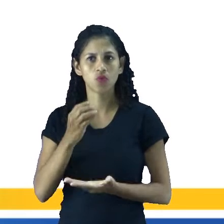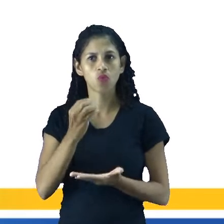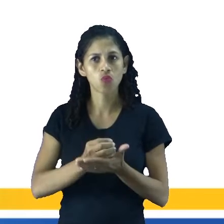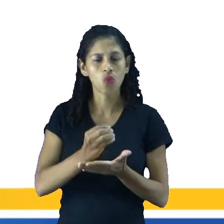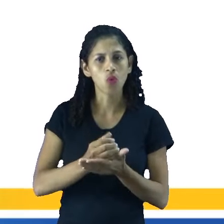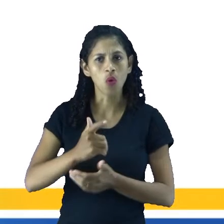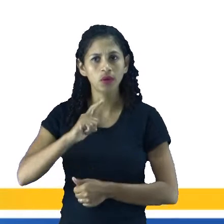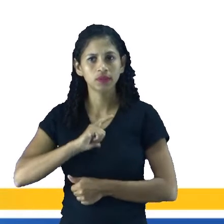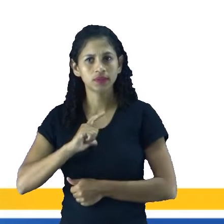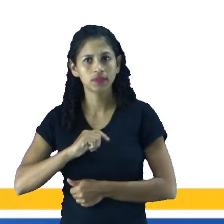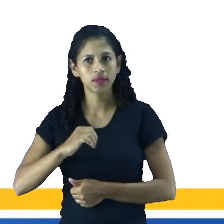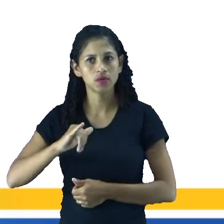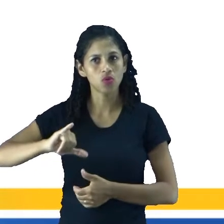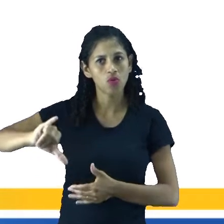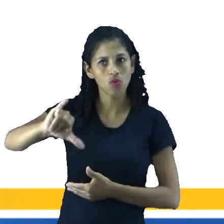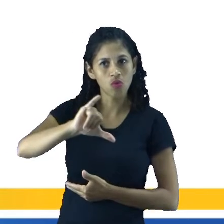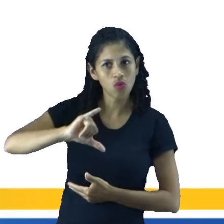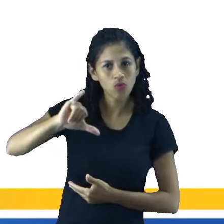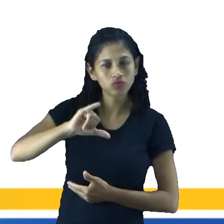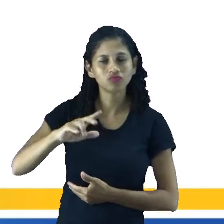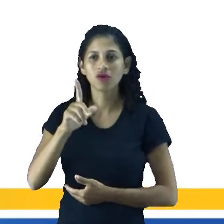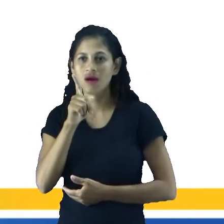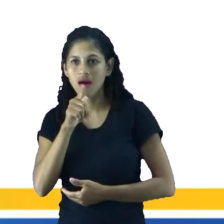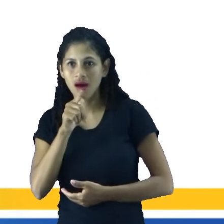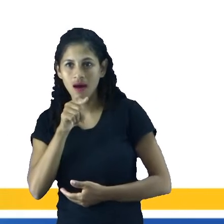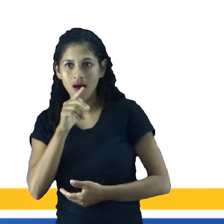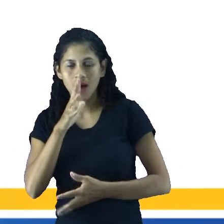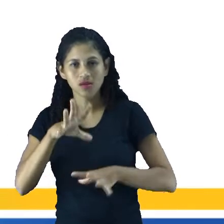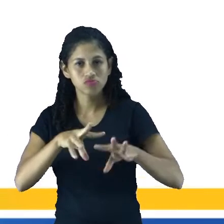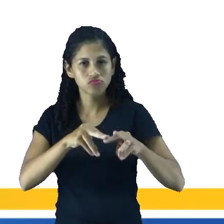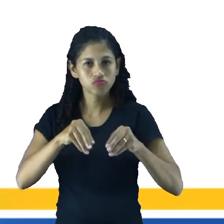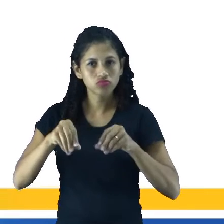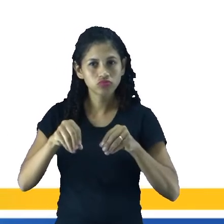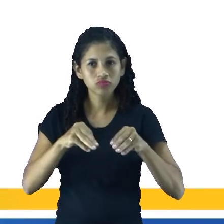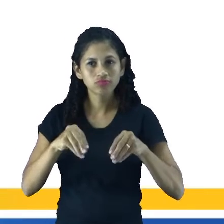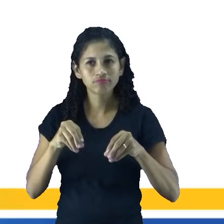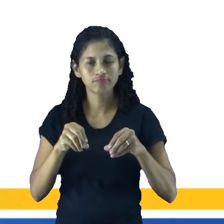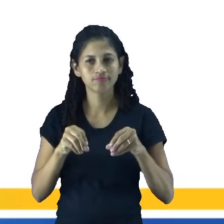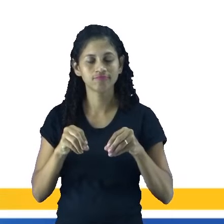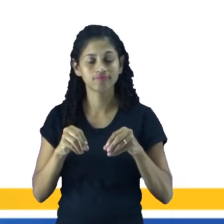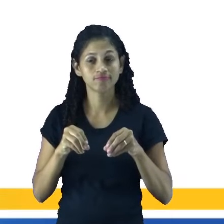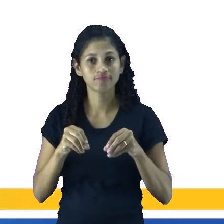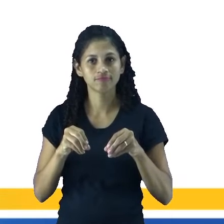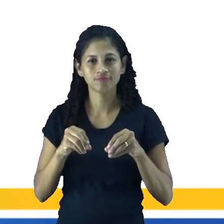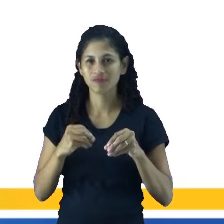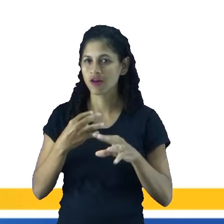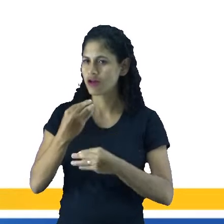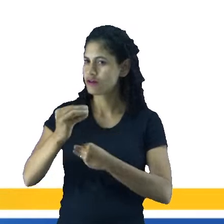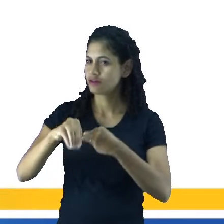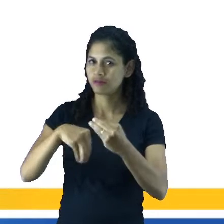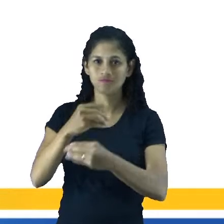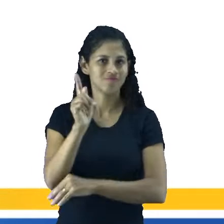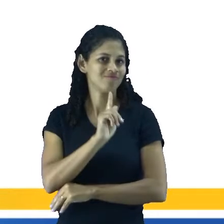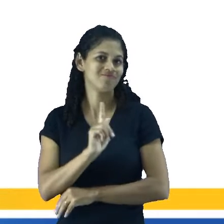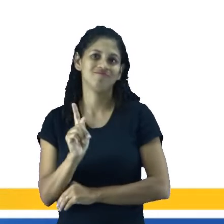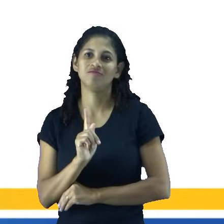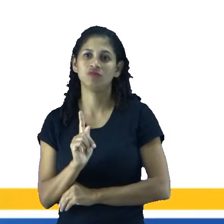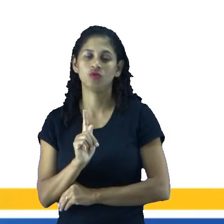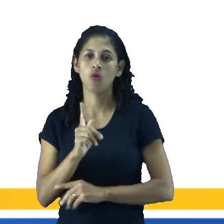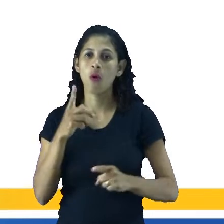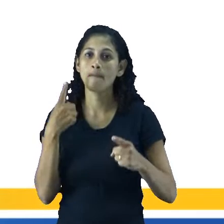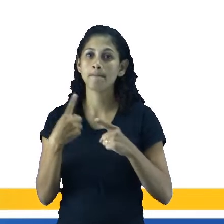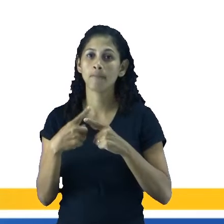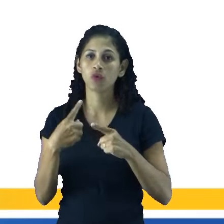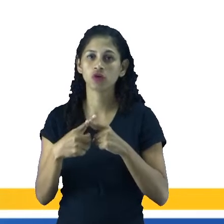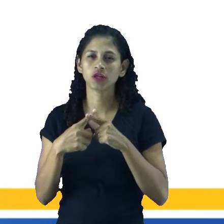água e areia. Visivelmente podemos ver que eles não se misturam. Isso porque eles têm densidades